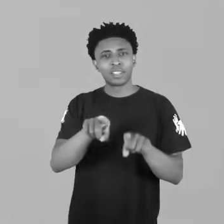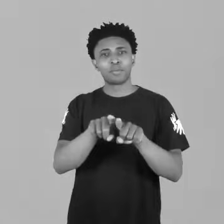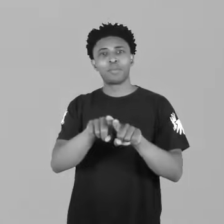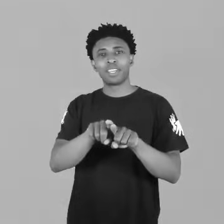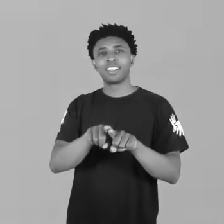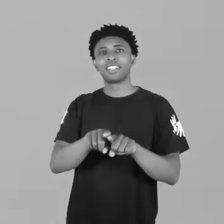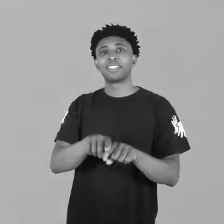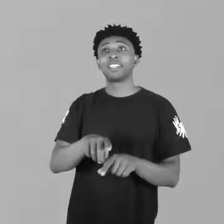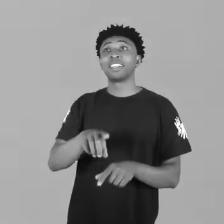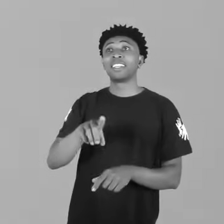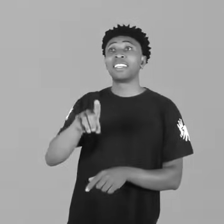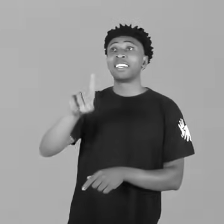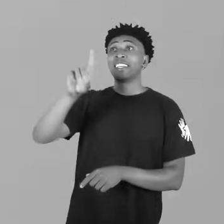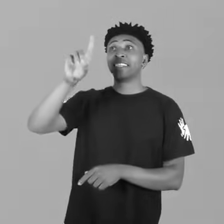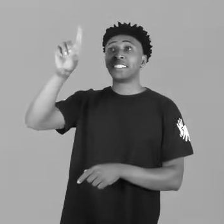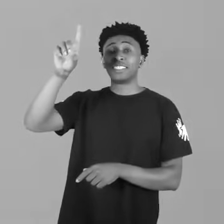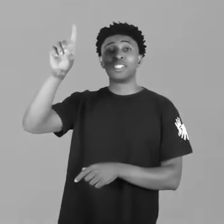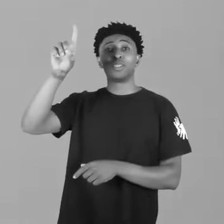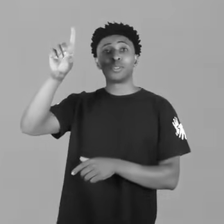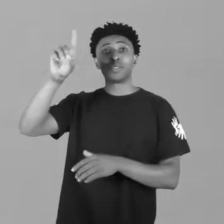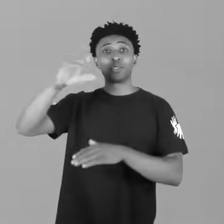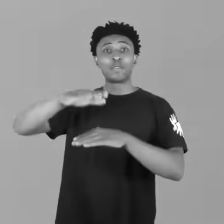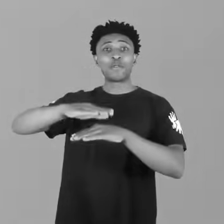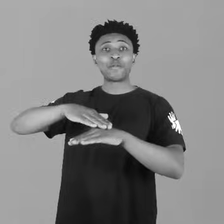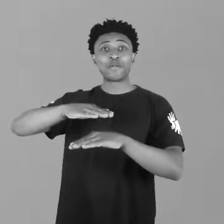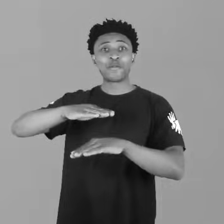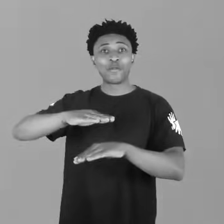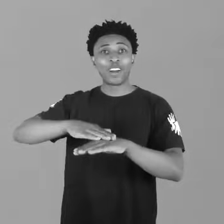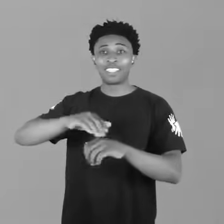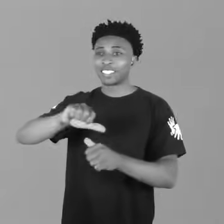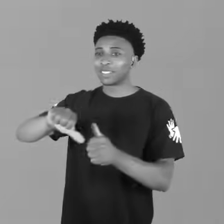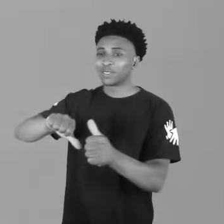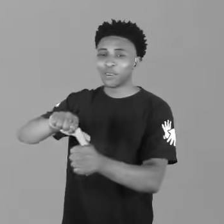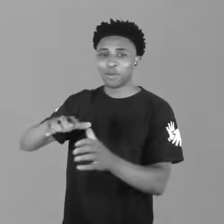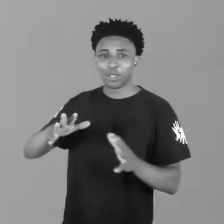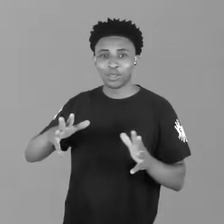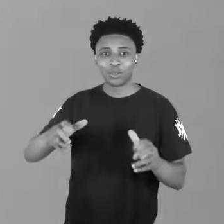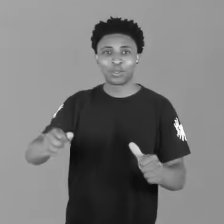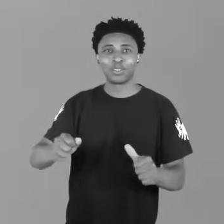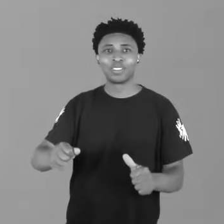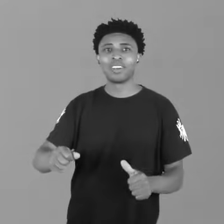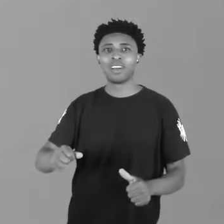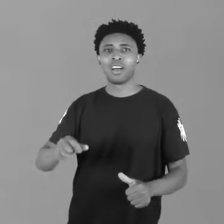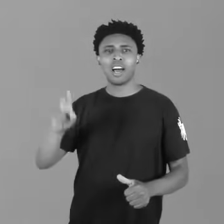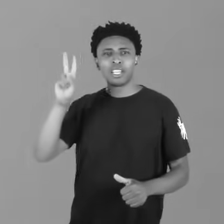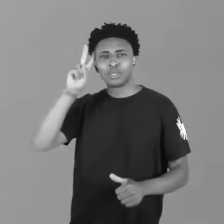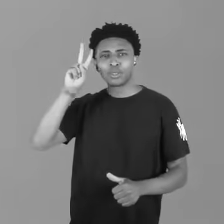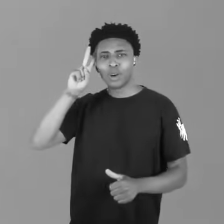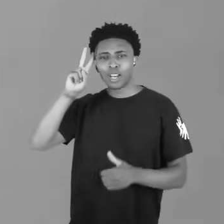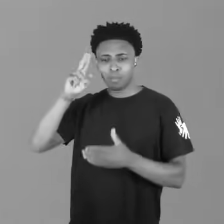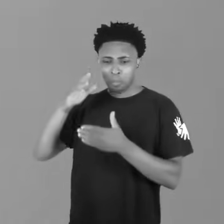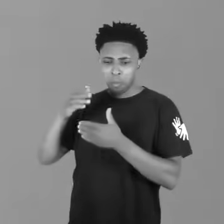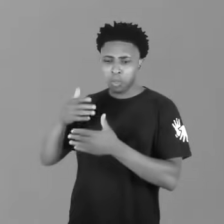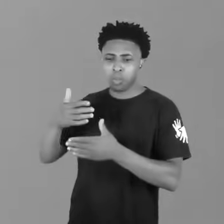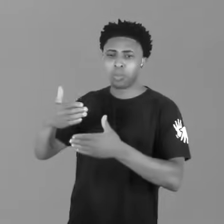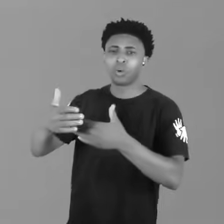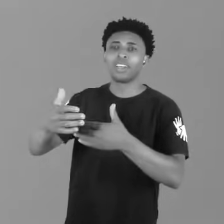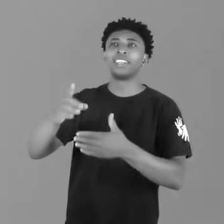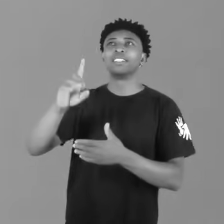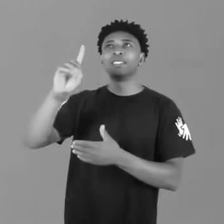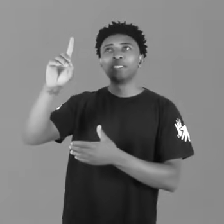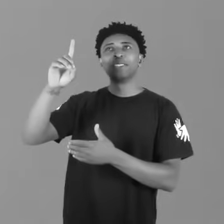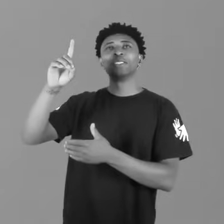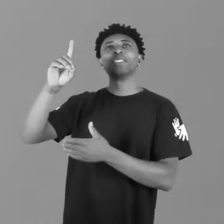acredite que Deus faz o impossível se tornar real. Aqui é só um resumo, pois a história é longa. Deus abençoe a